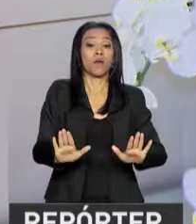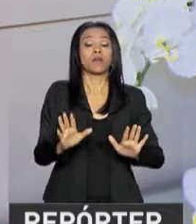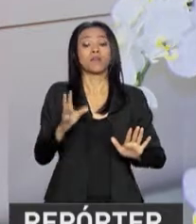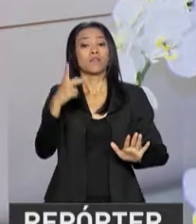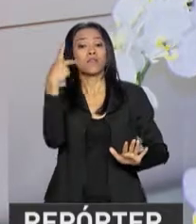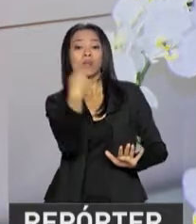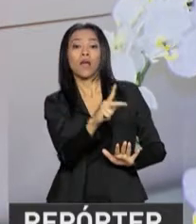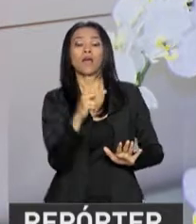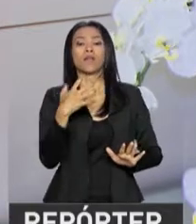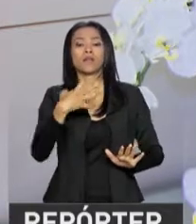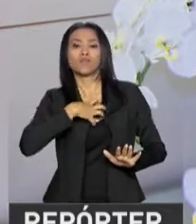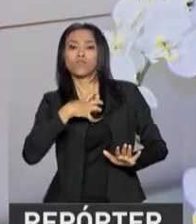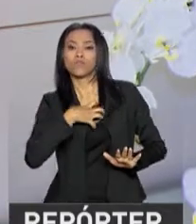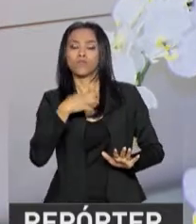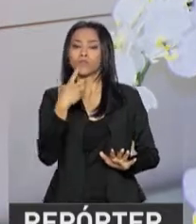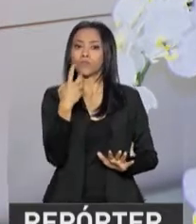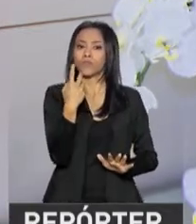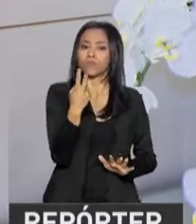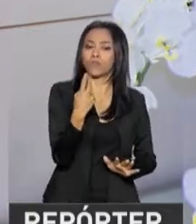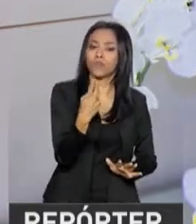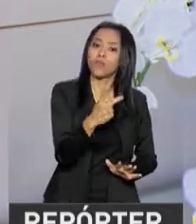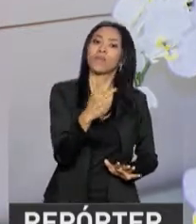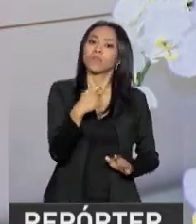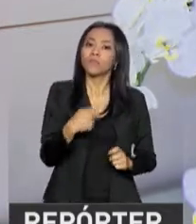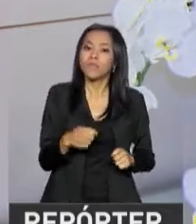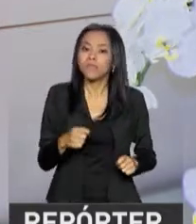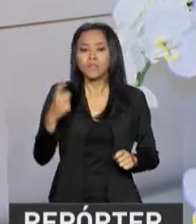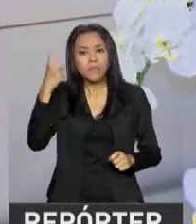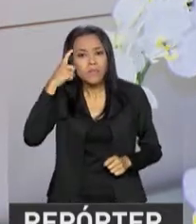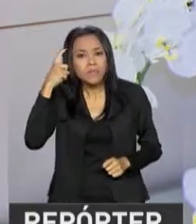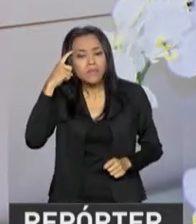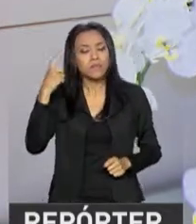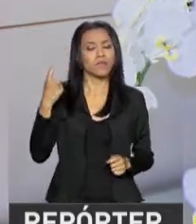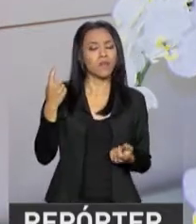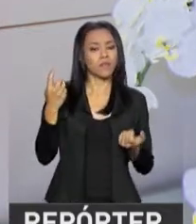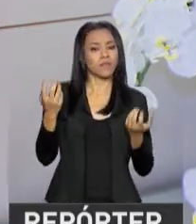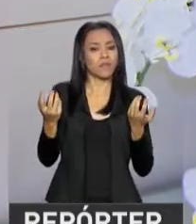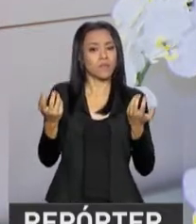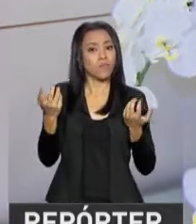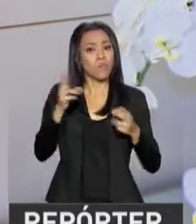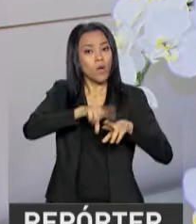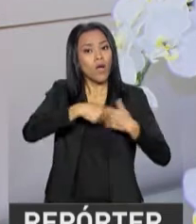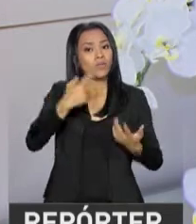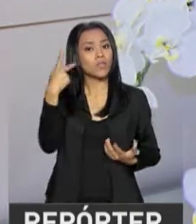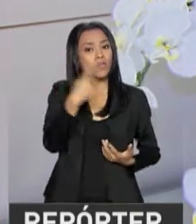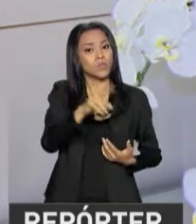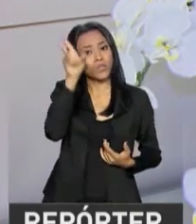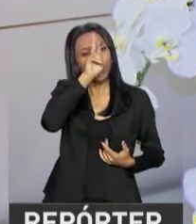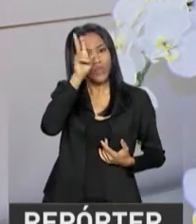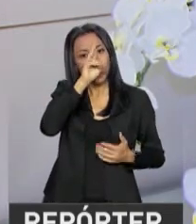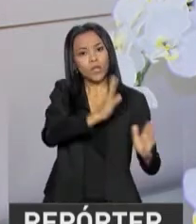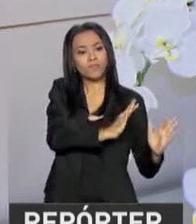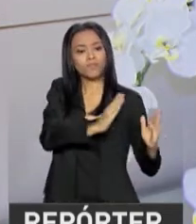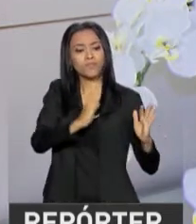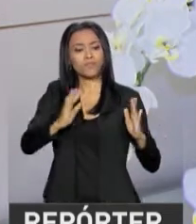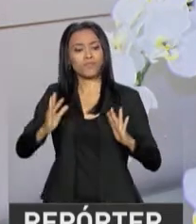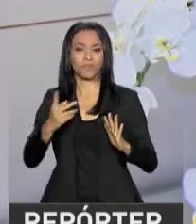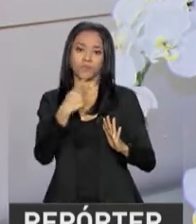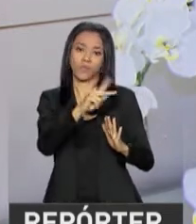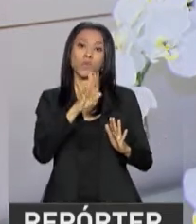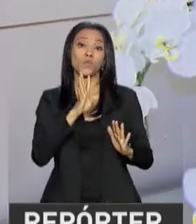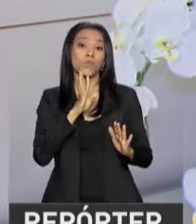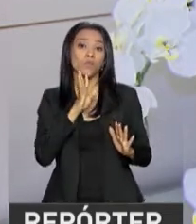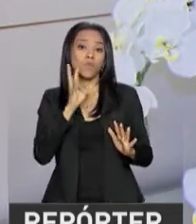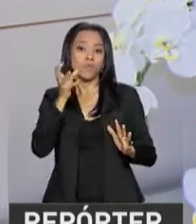competência habilidade a ser mensurada tem que ser pensada de uma forma pela sua trajetória que muitas vezes o conhecimento adquirido